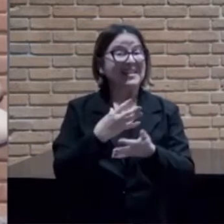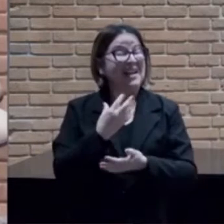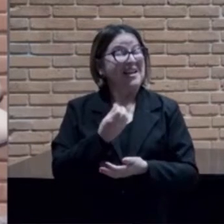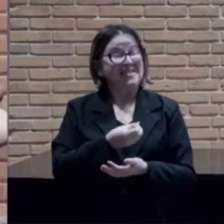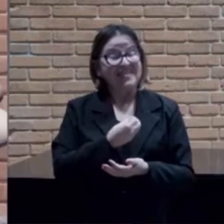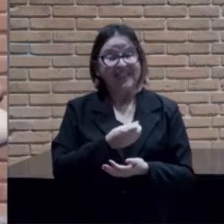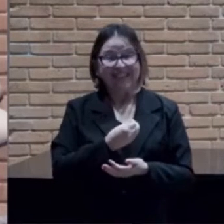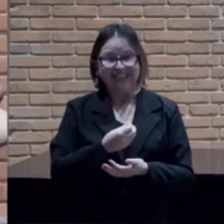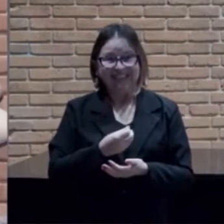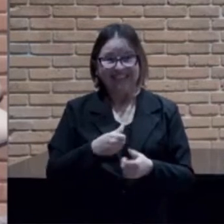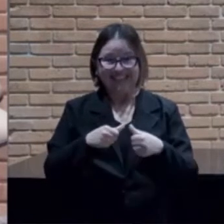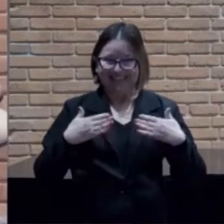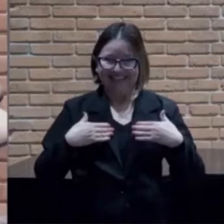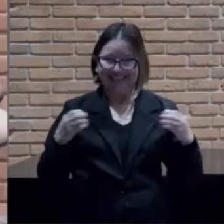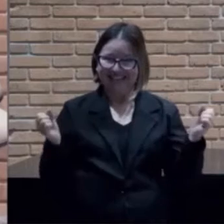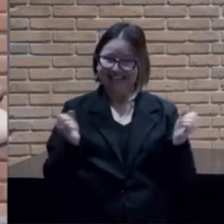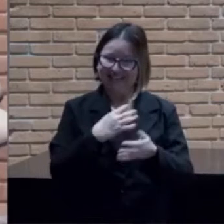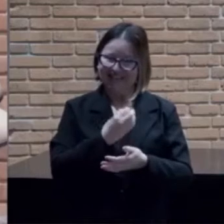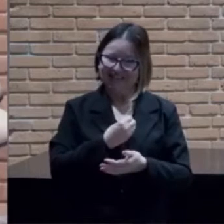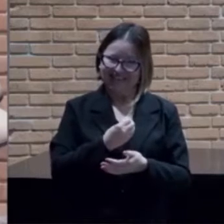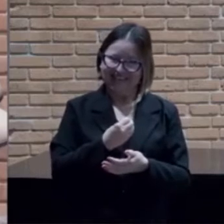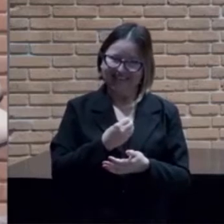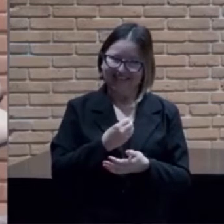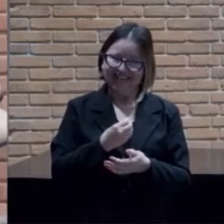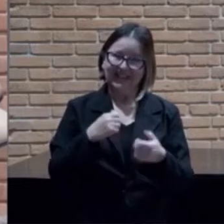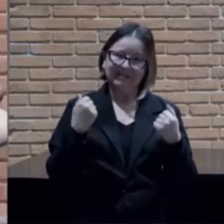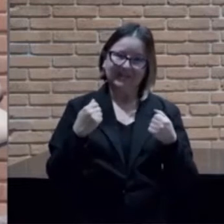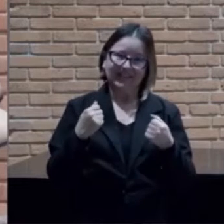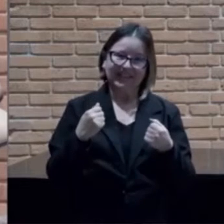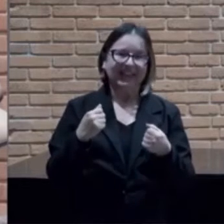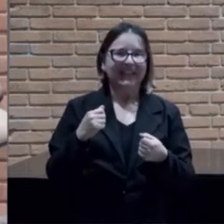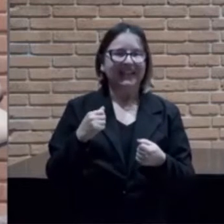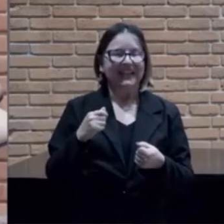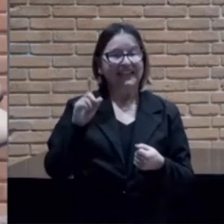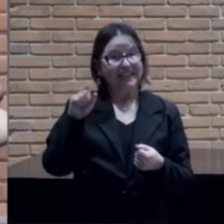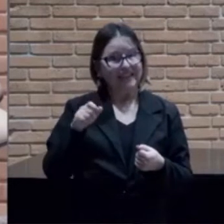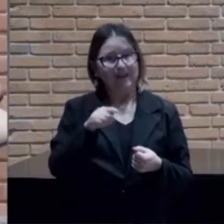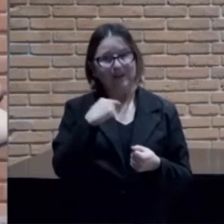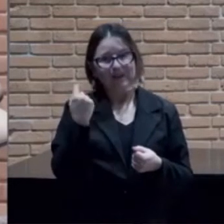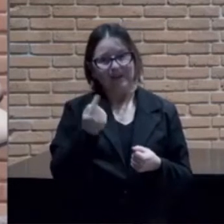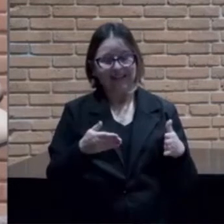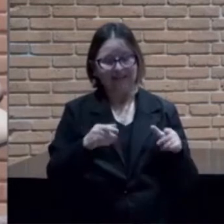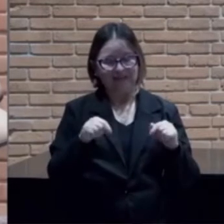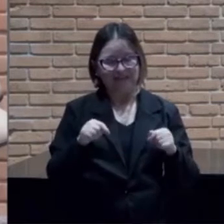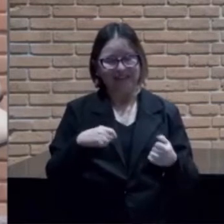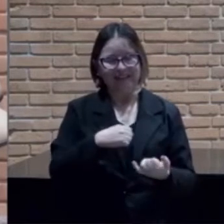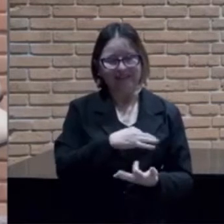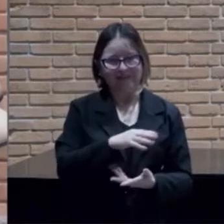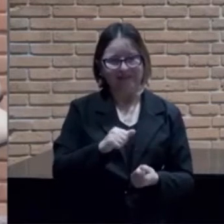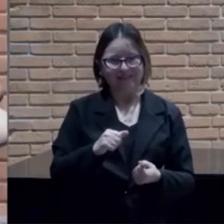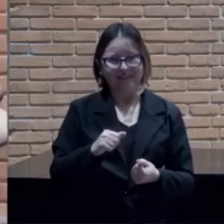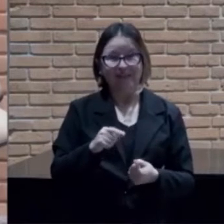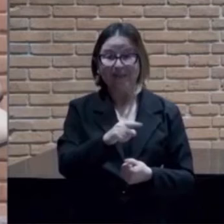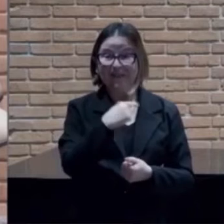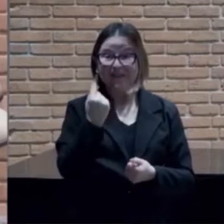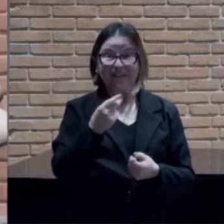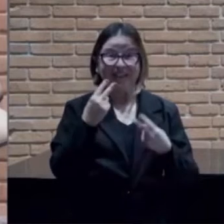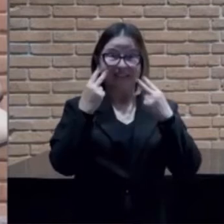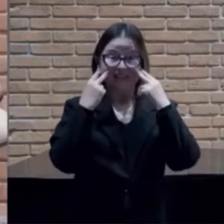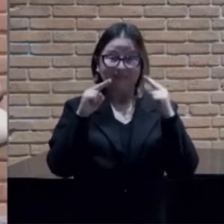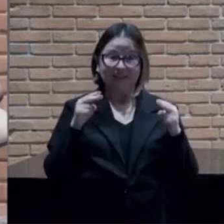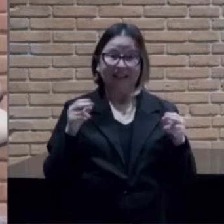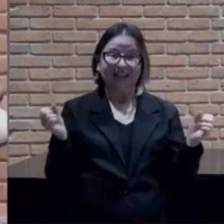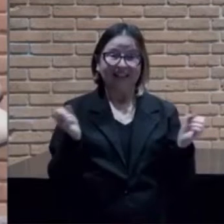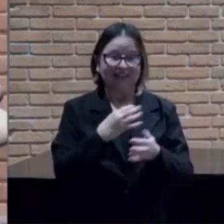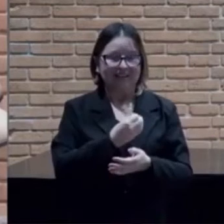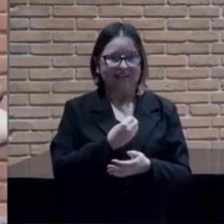da nova vida deve ser o nosso caminho aqui deste mundo deve ser o nosso testemunho essa nova vida de Cristo